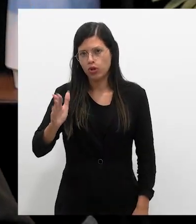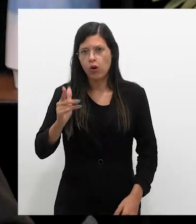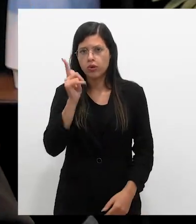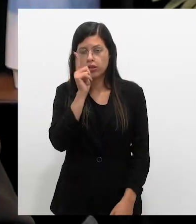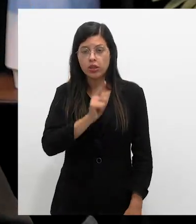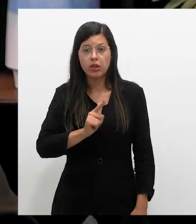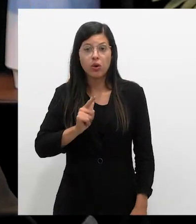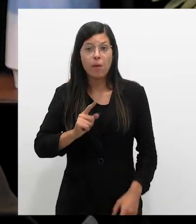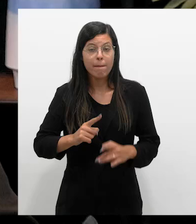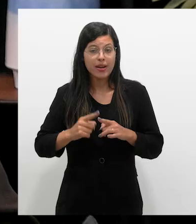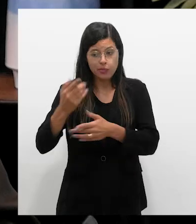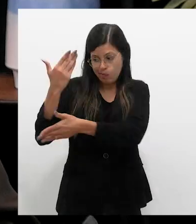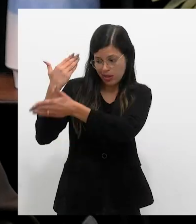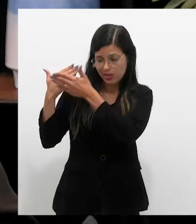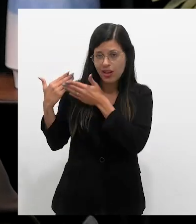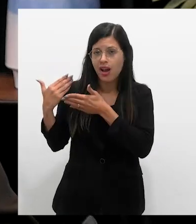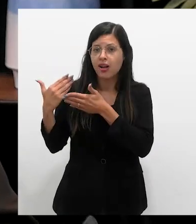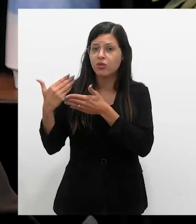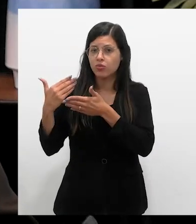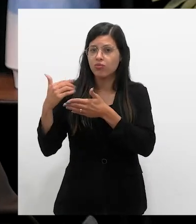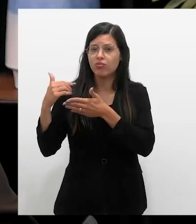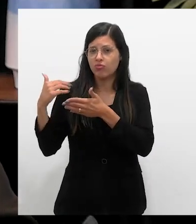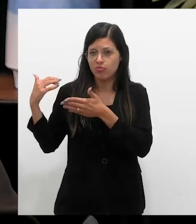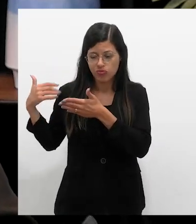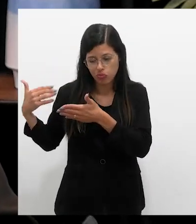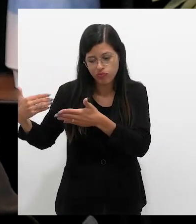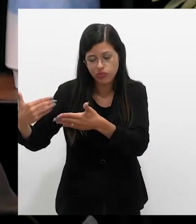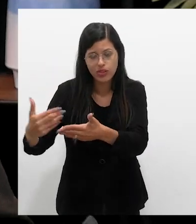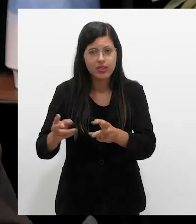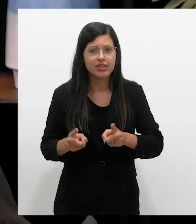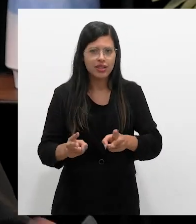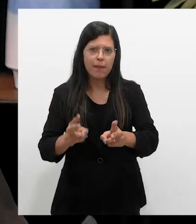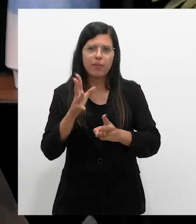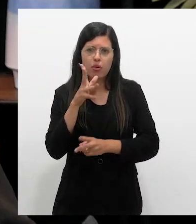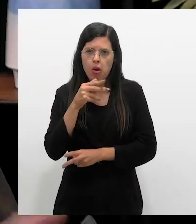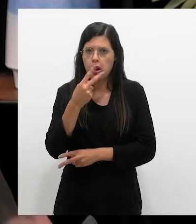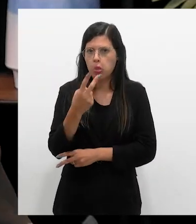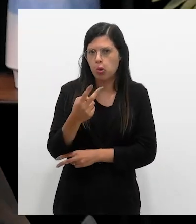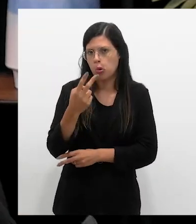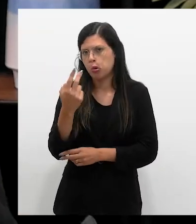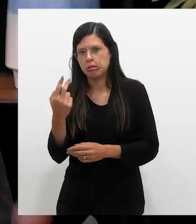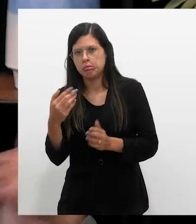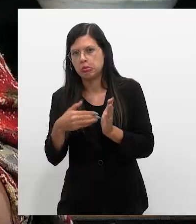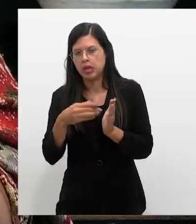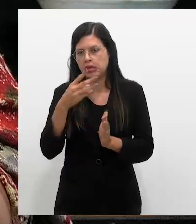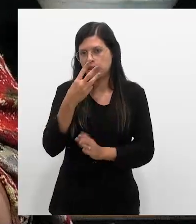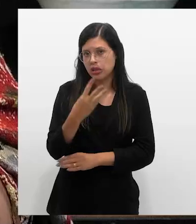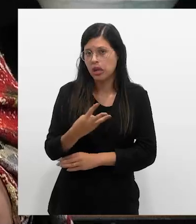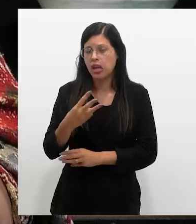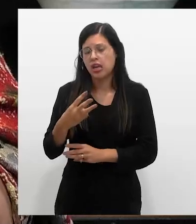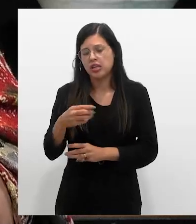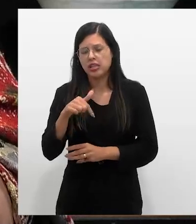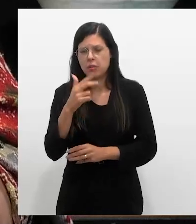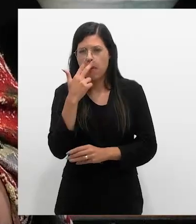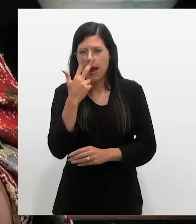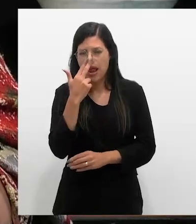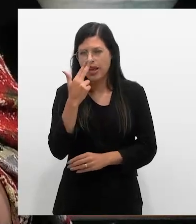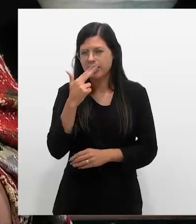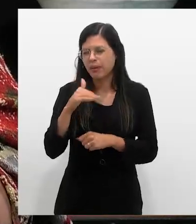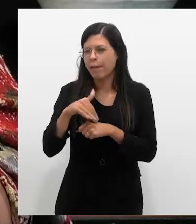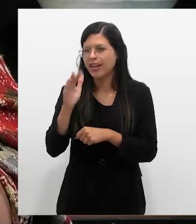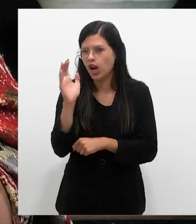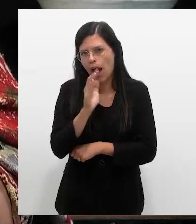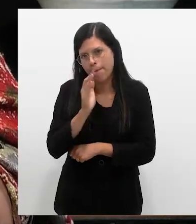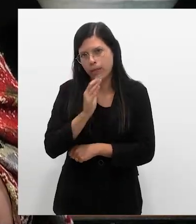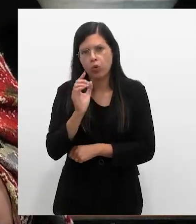últimos 50, 60 anos, as eleições papais têm levado 2 a 3 dias. Então, está mais ou menos na média. Foi um pouquinho mais rápido, talvez, do que a média, mas